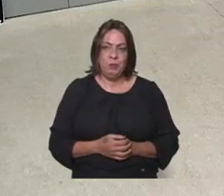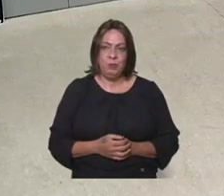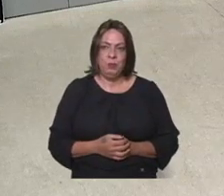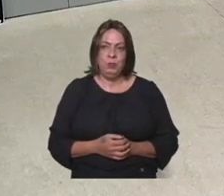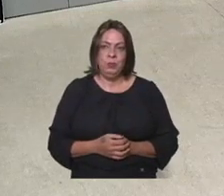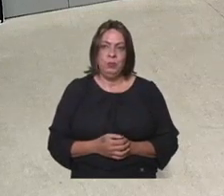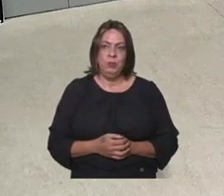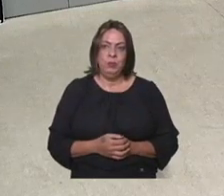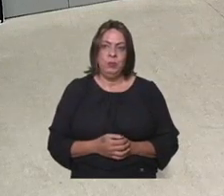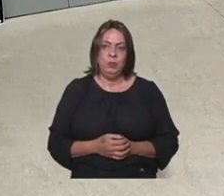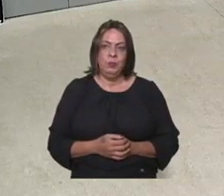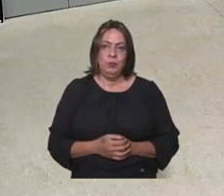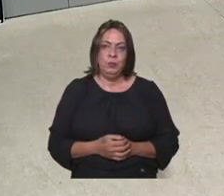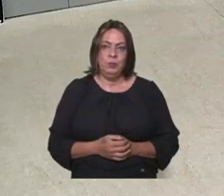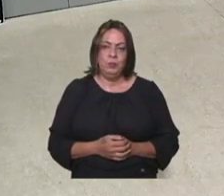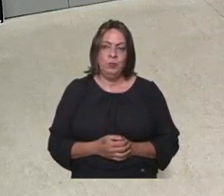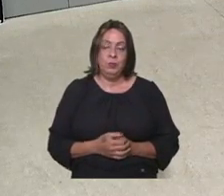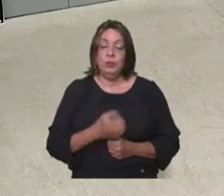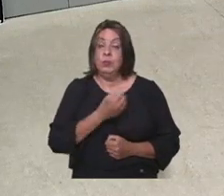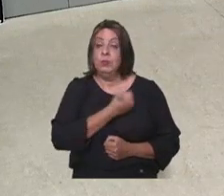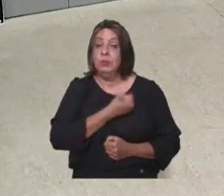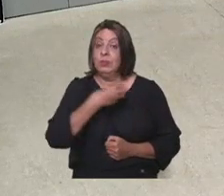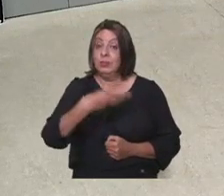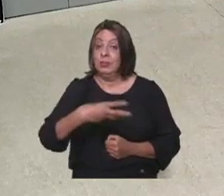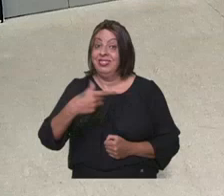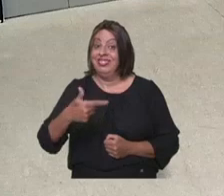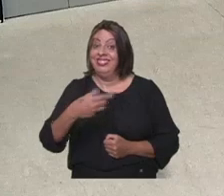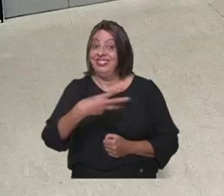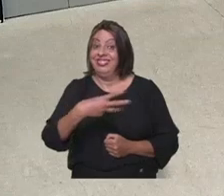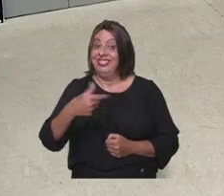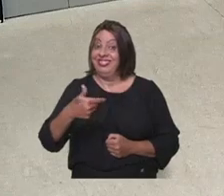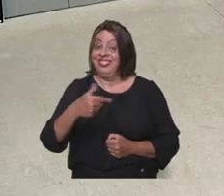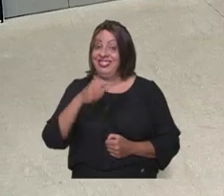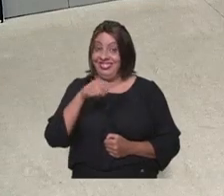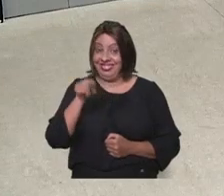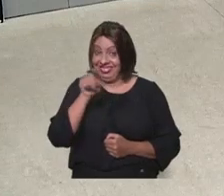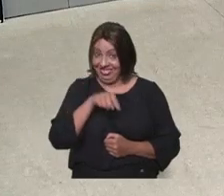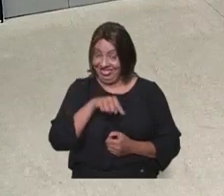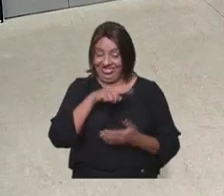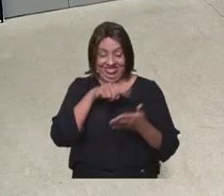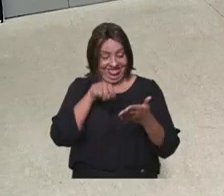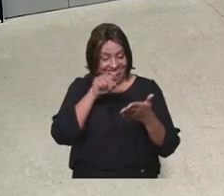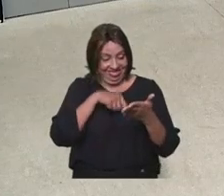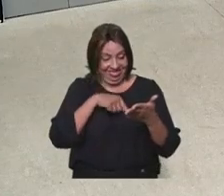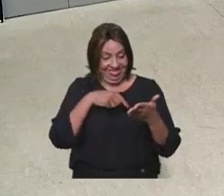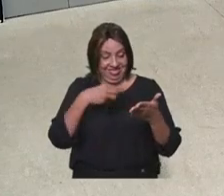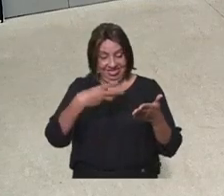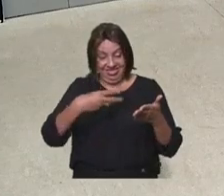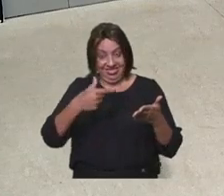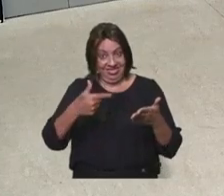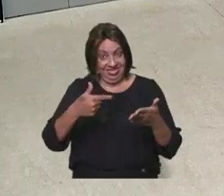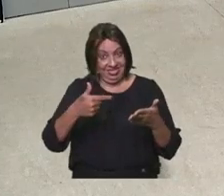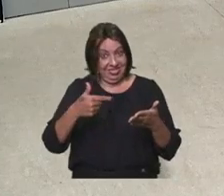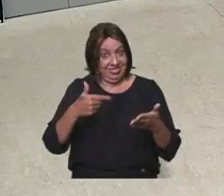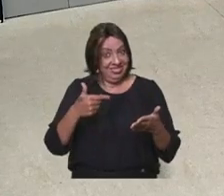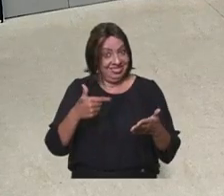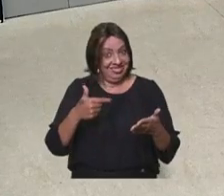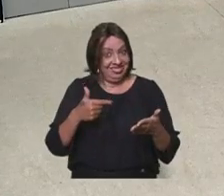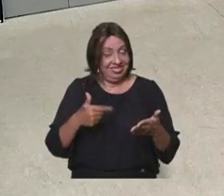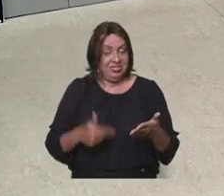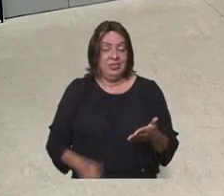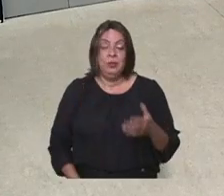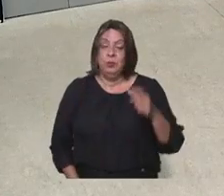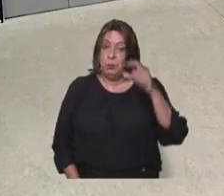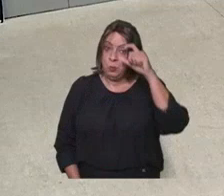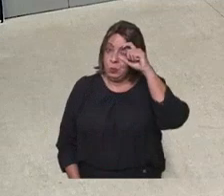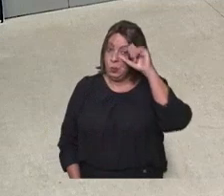Número 4. Quem quer o 32? Marque X aí, viu? Marca aquele X assim no 32, porque saiu.